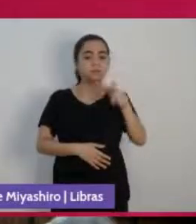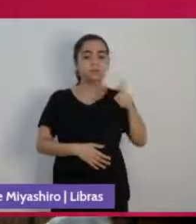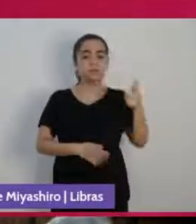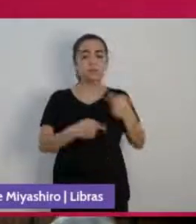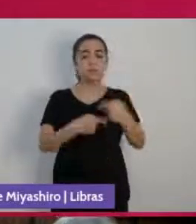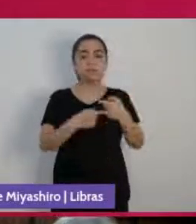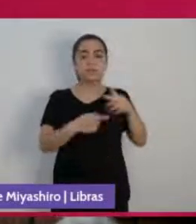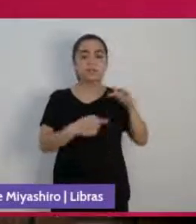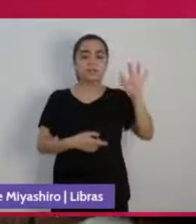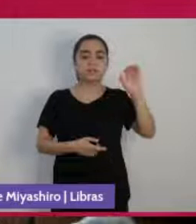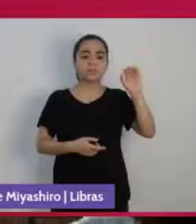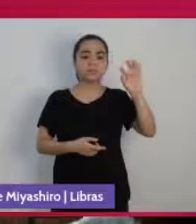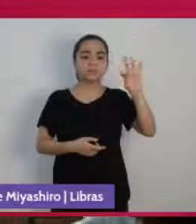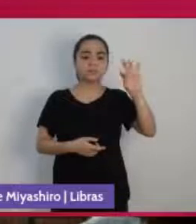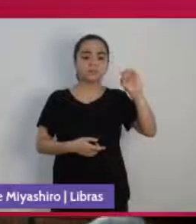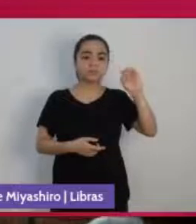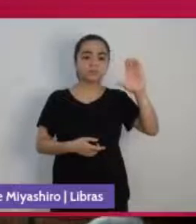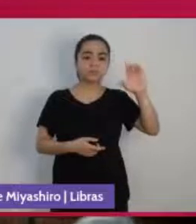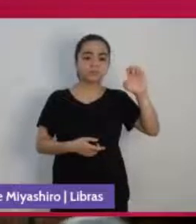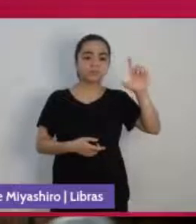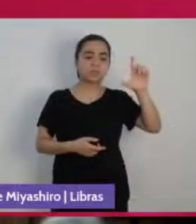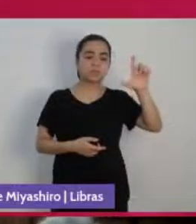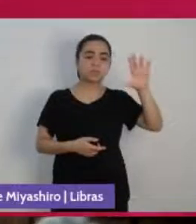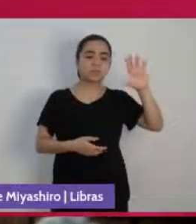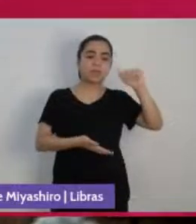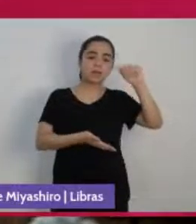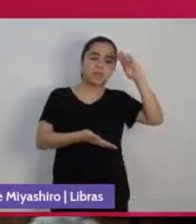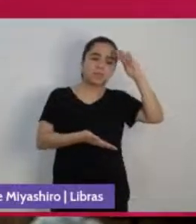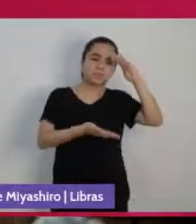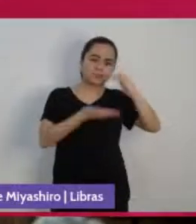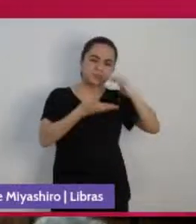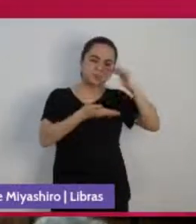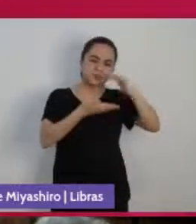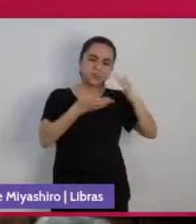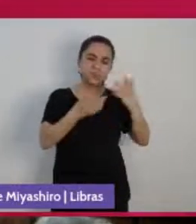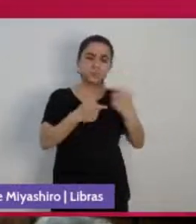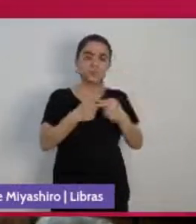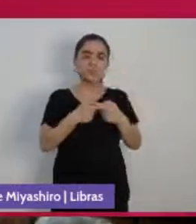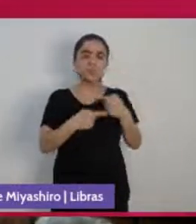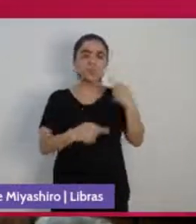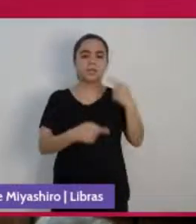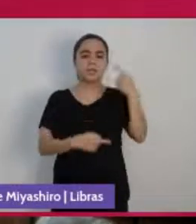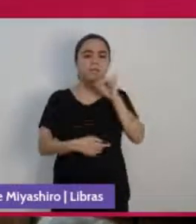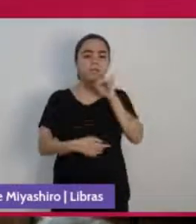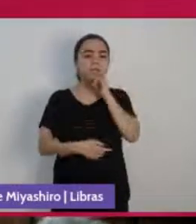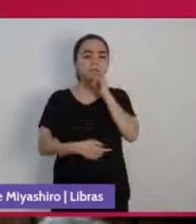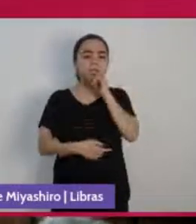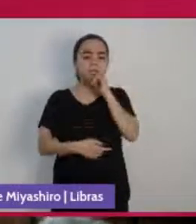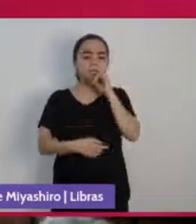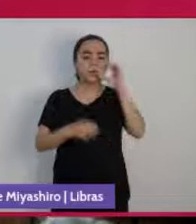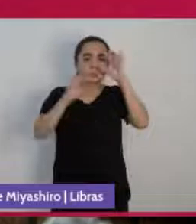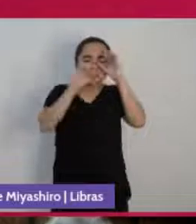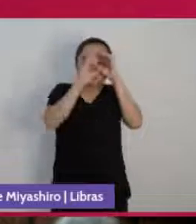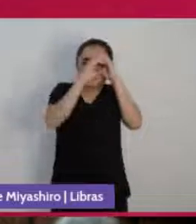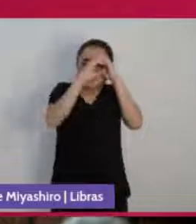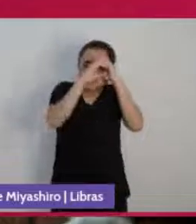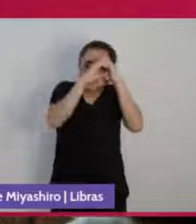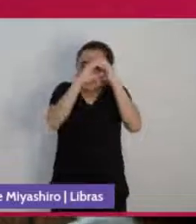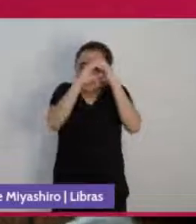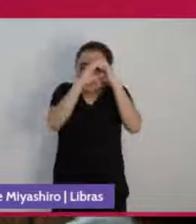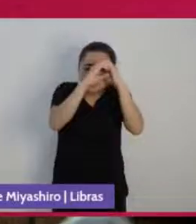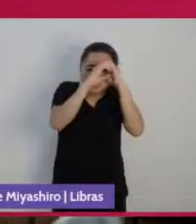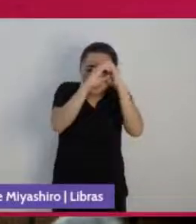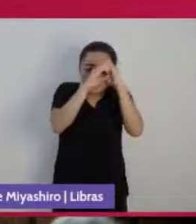pequenininha. Então, eu tenho que posicionar ela, porque eu uso o exemplo para as alunas, é como se eu olhasse no buraco da fechadura. Então,